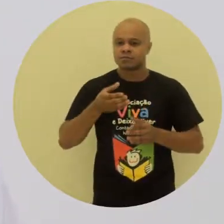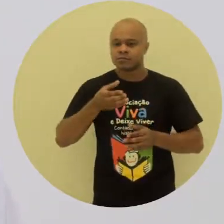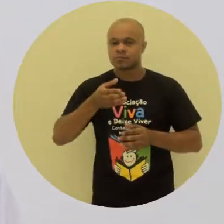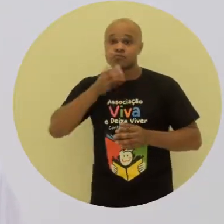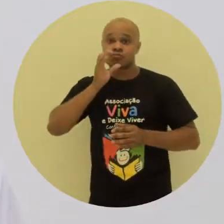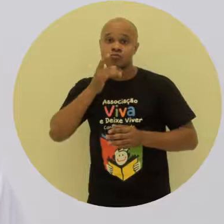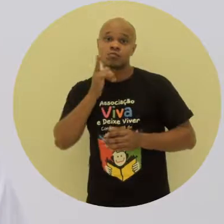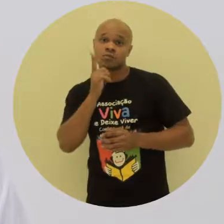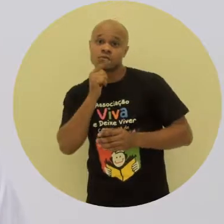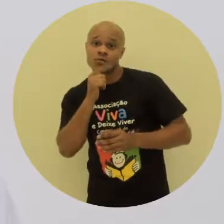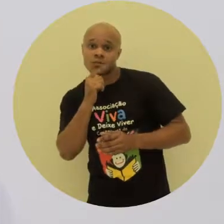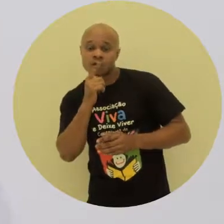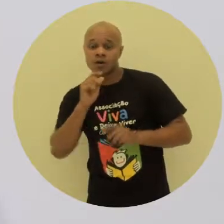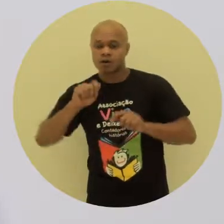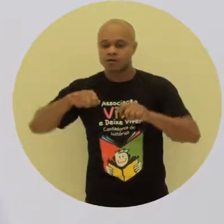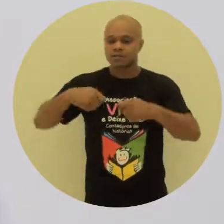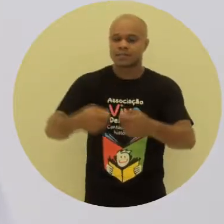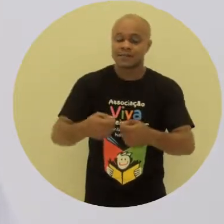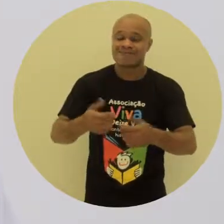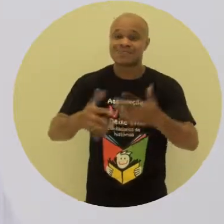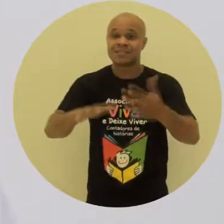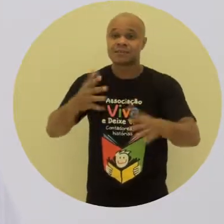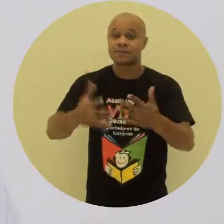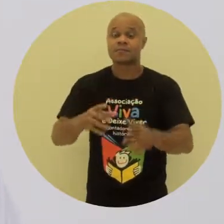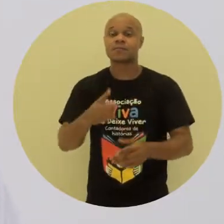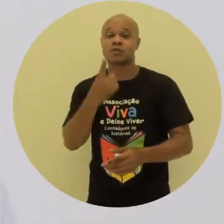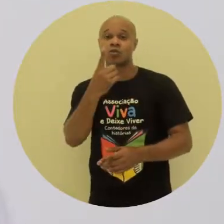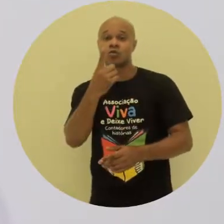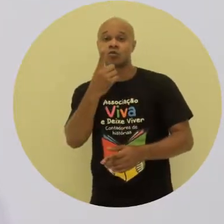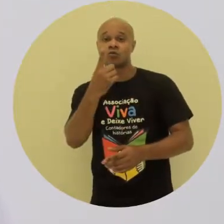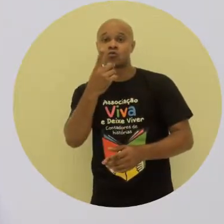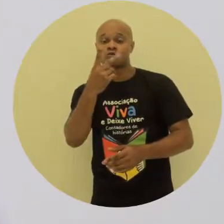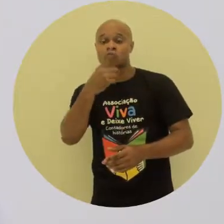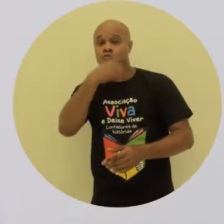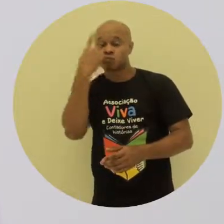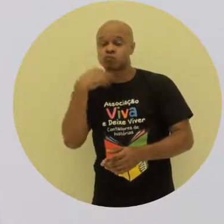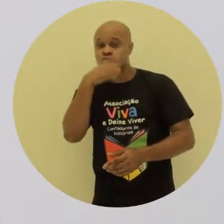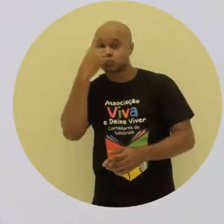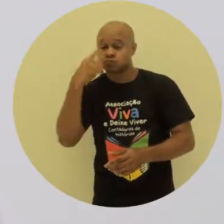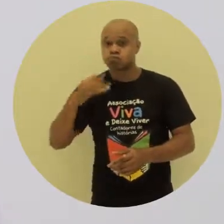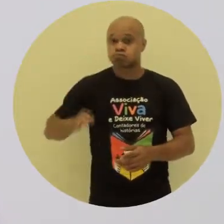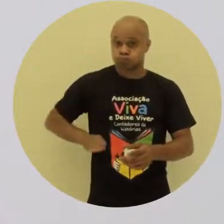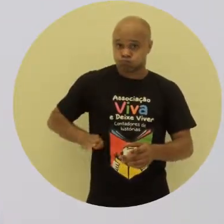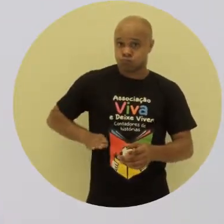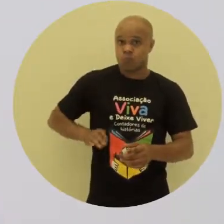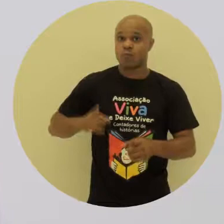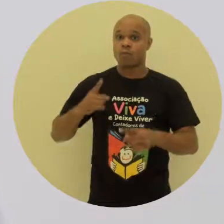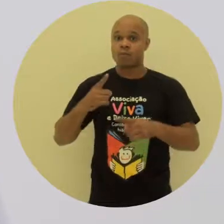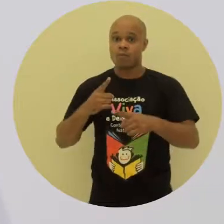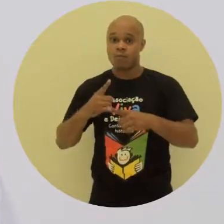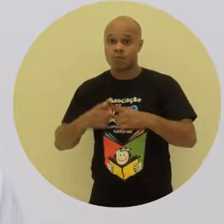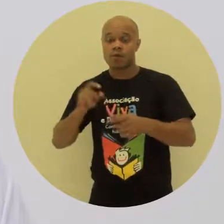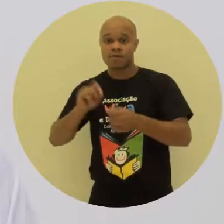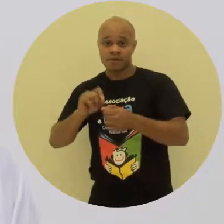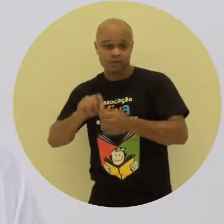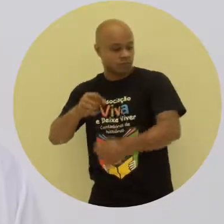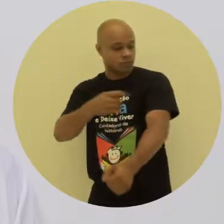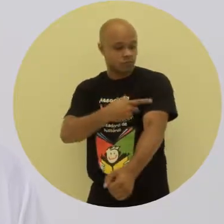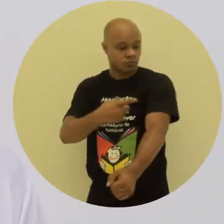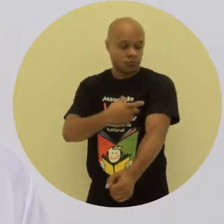ela estava com 12 horas de jejum para fazer um exame. Ou o voluntário que foi na 25 de março e